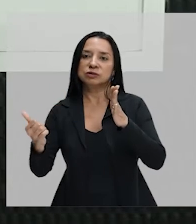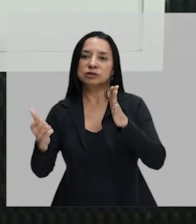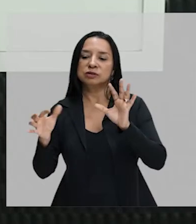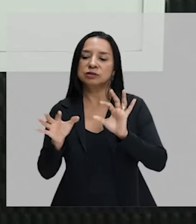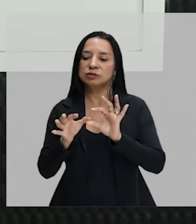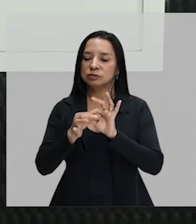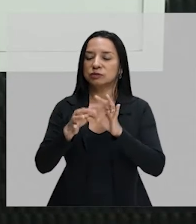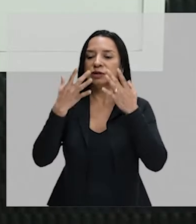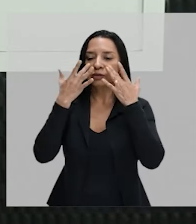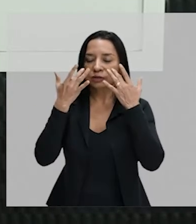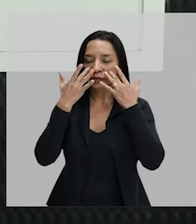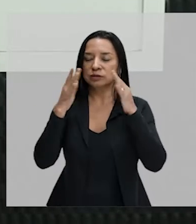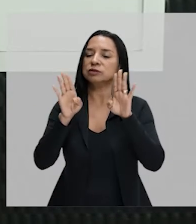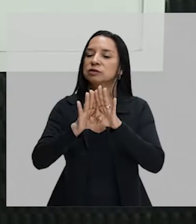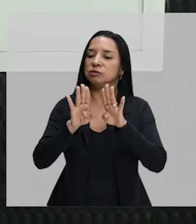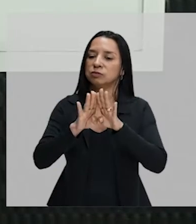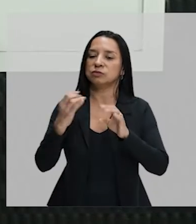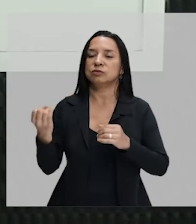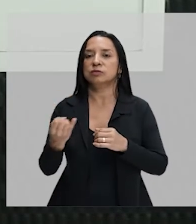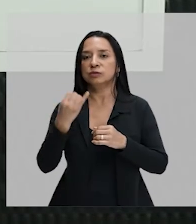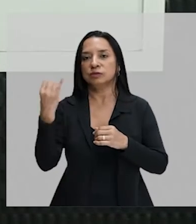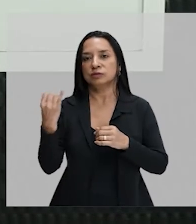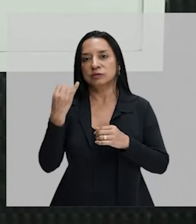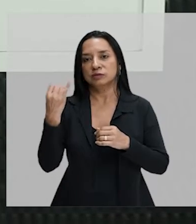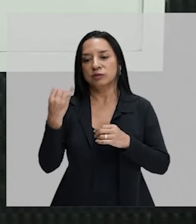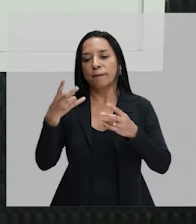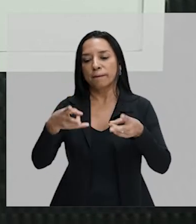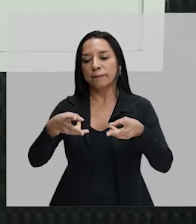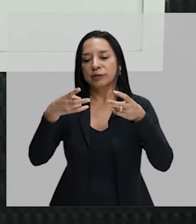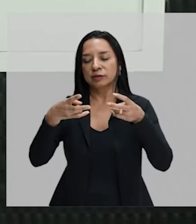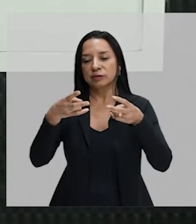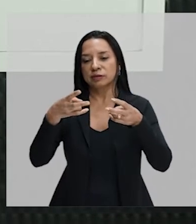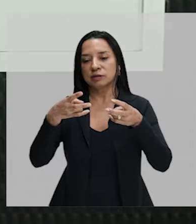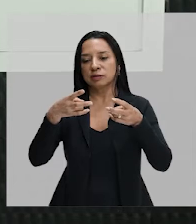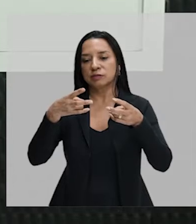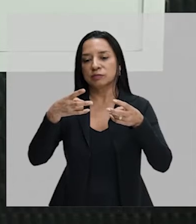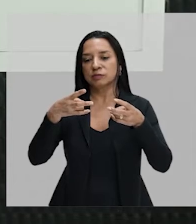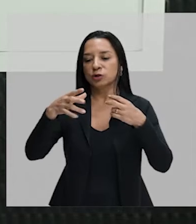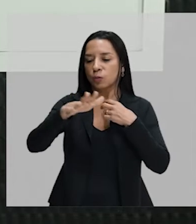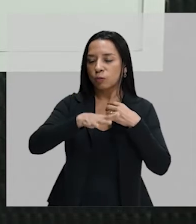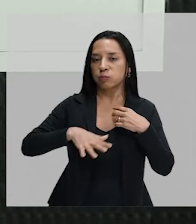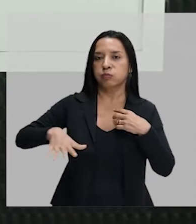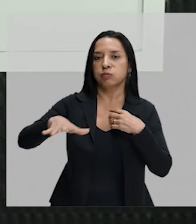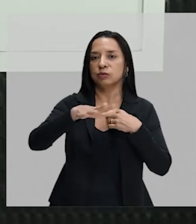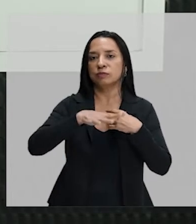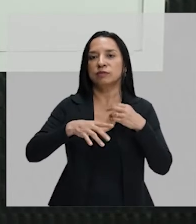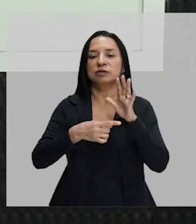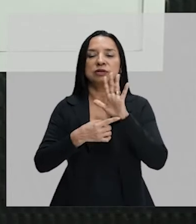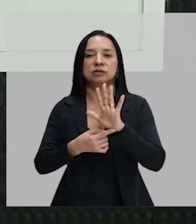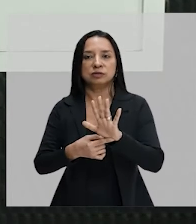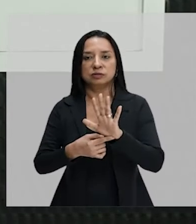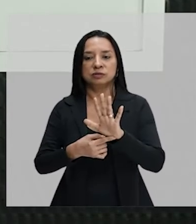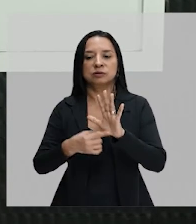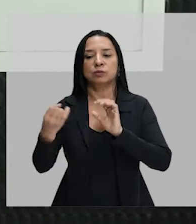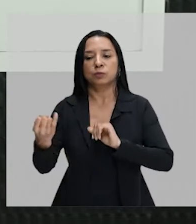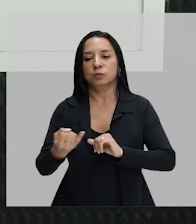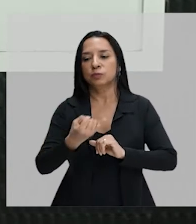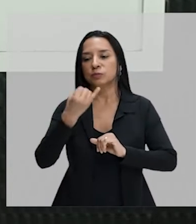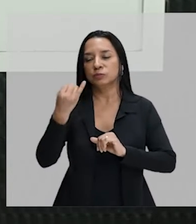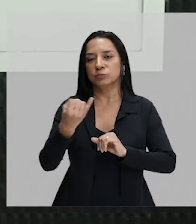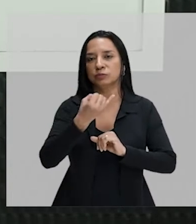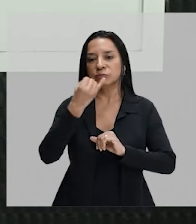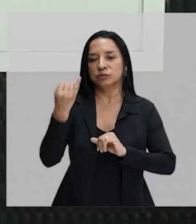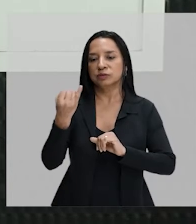são fundamentais. Okay? Então perceba que o universo da representação é um universo fundamental